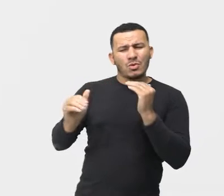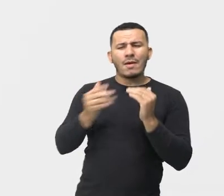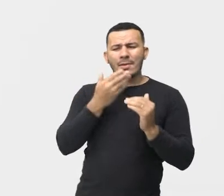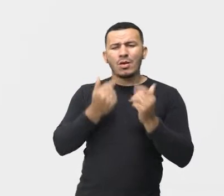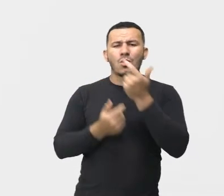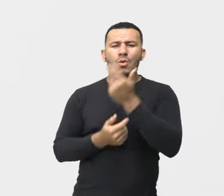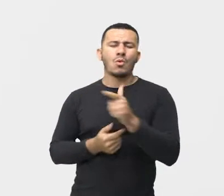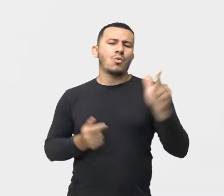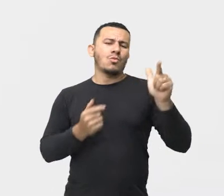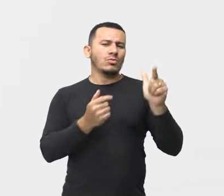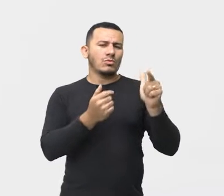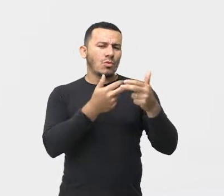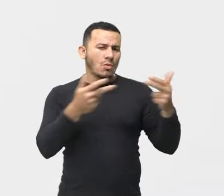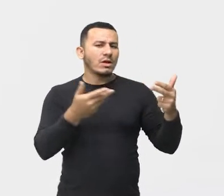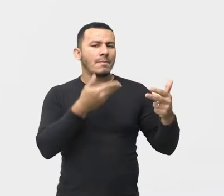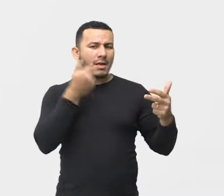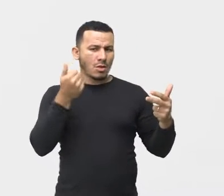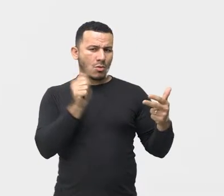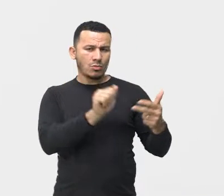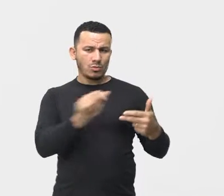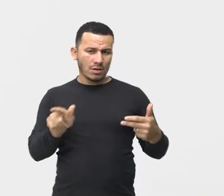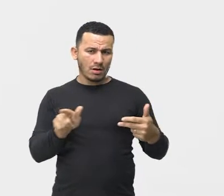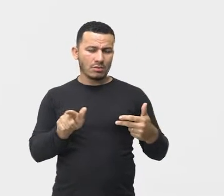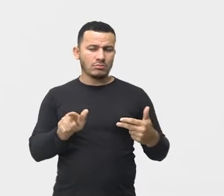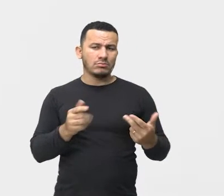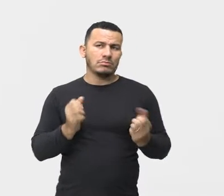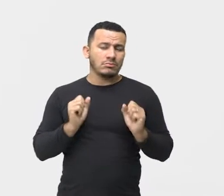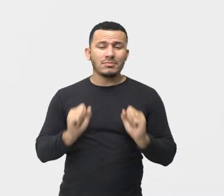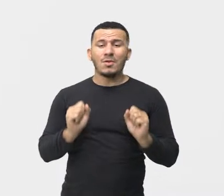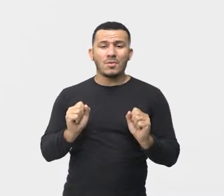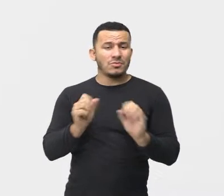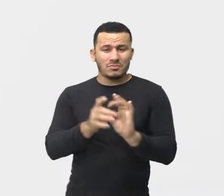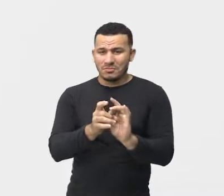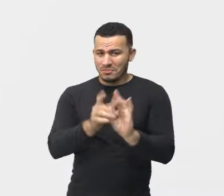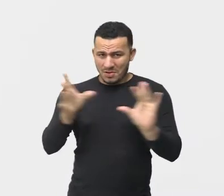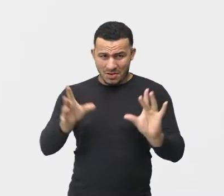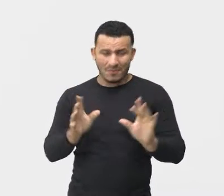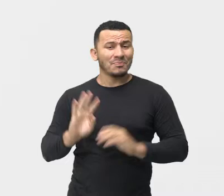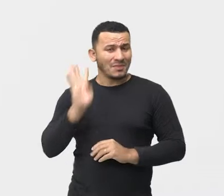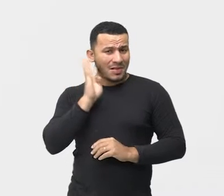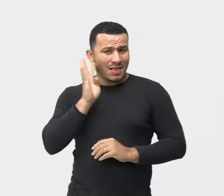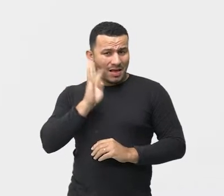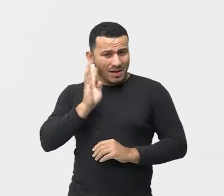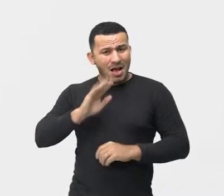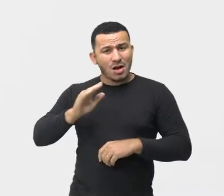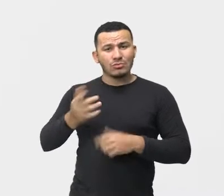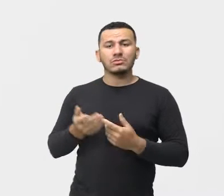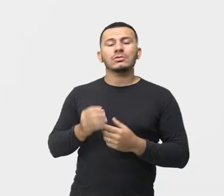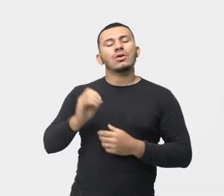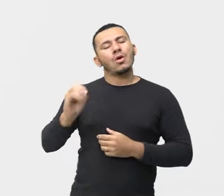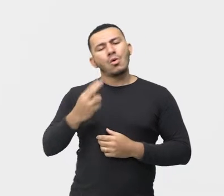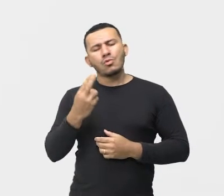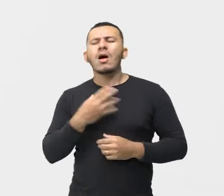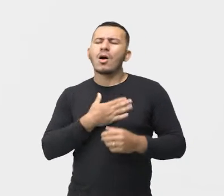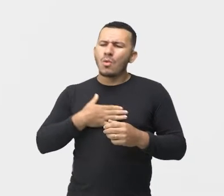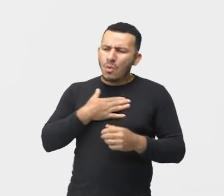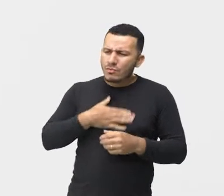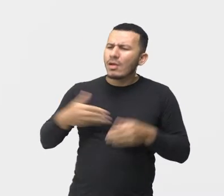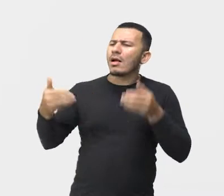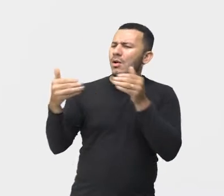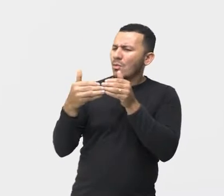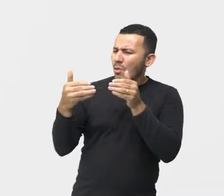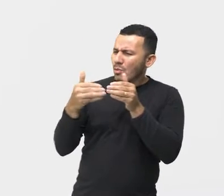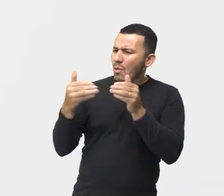então ele pode concordar, sim. Ele pode pensar, isso é legal. O que essa pessoa está falando aqui